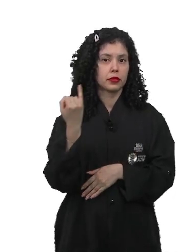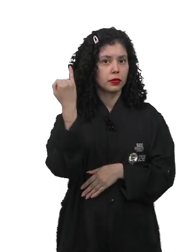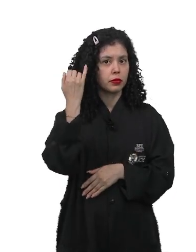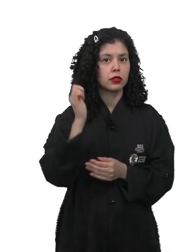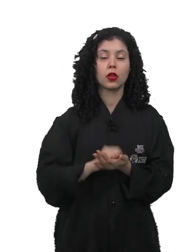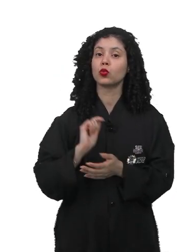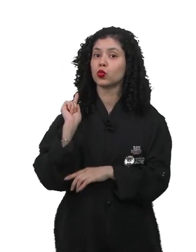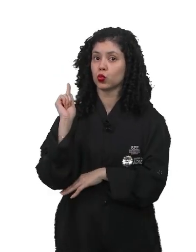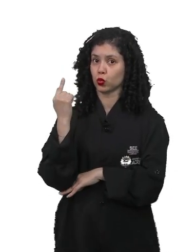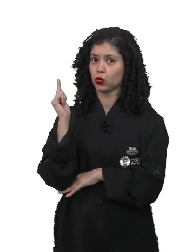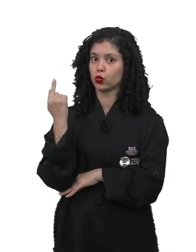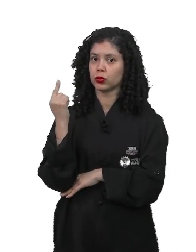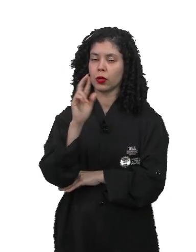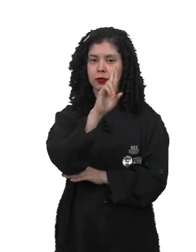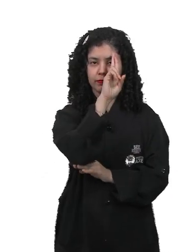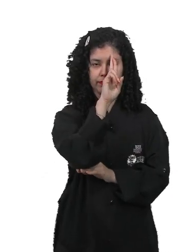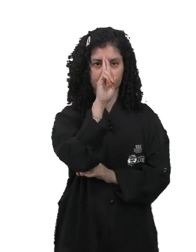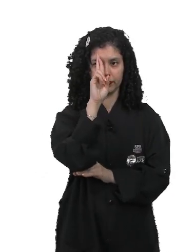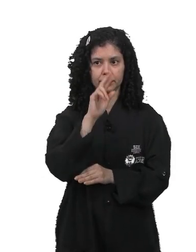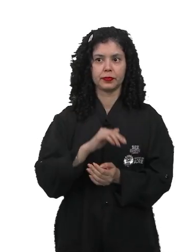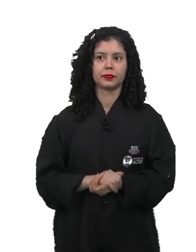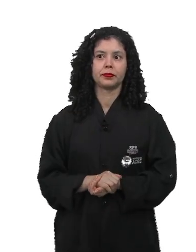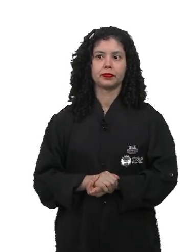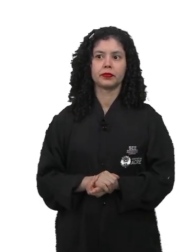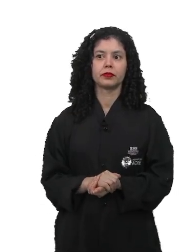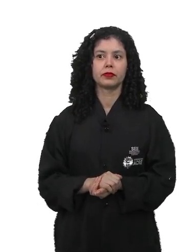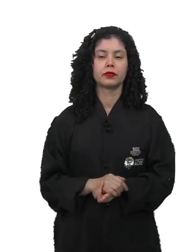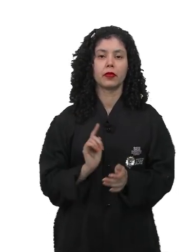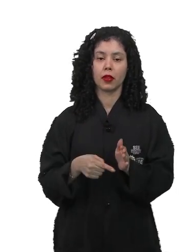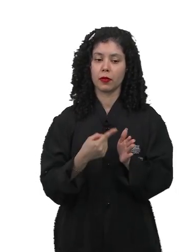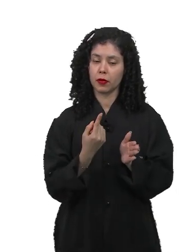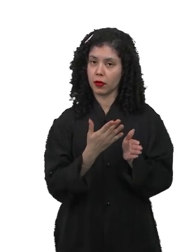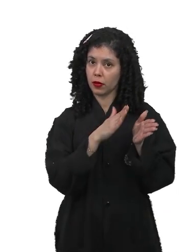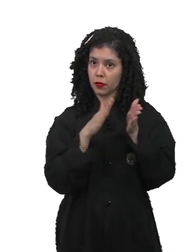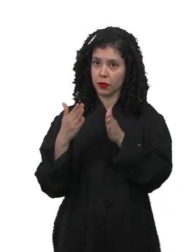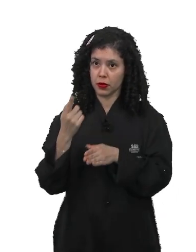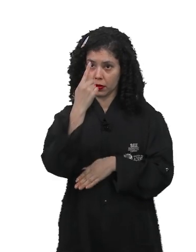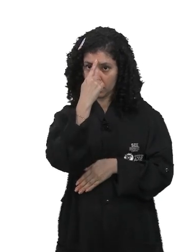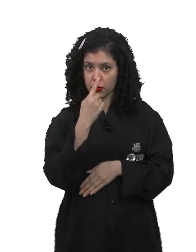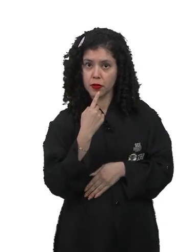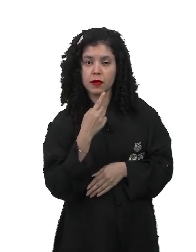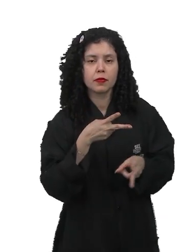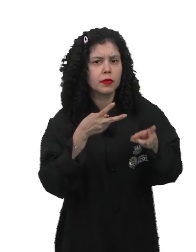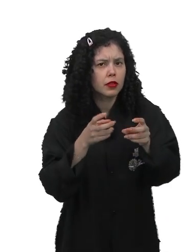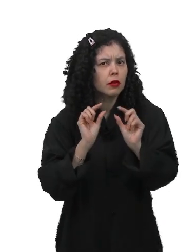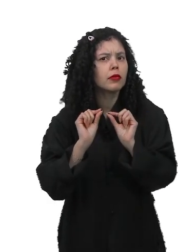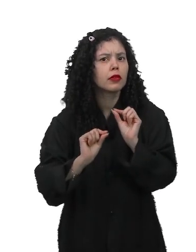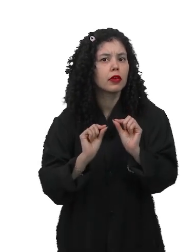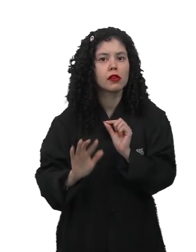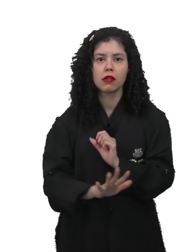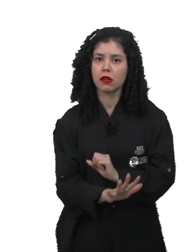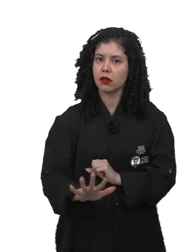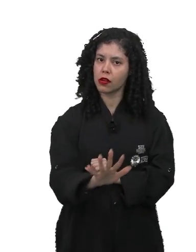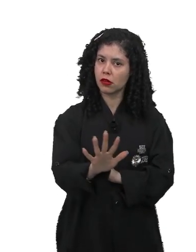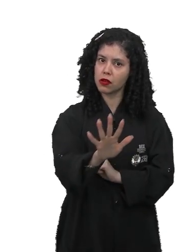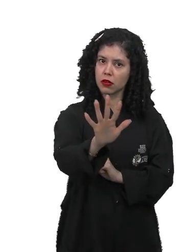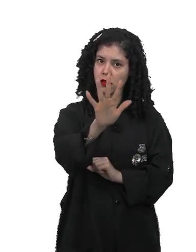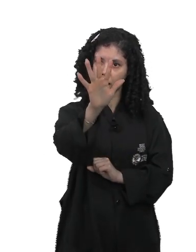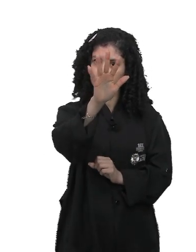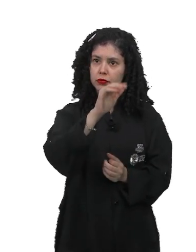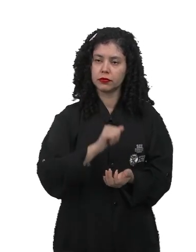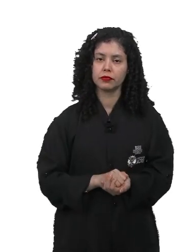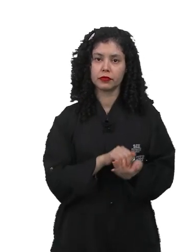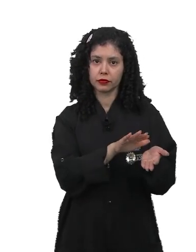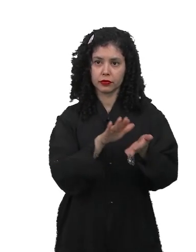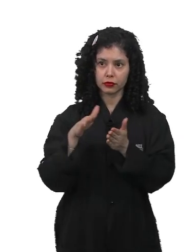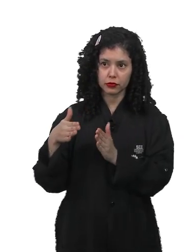de geografia e de história. Nessa primeira parte da imagem, você pode observar uma favela e ao